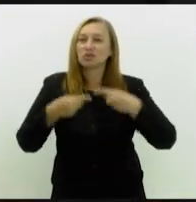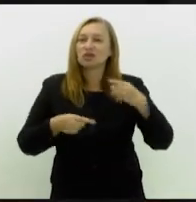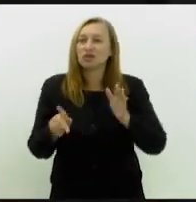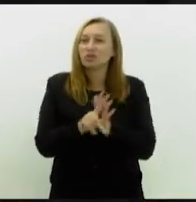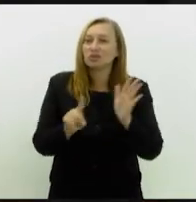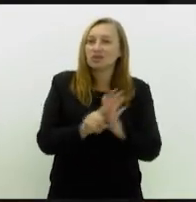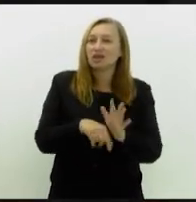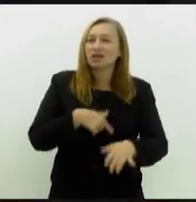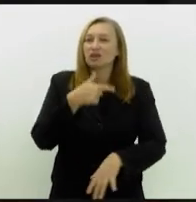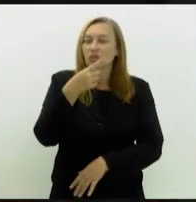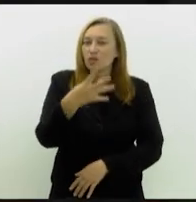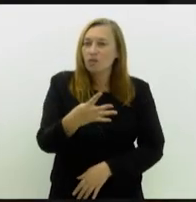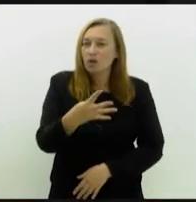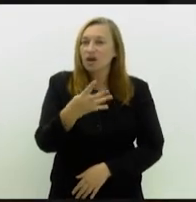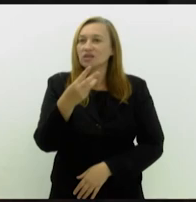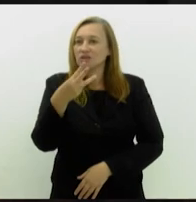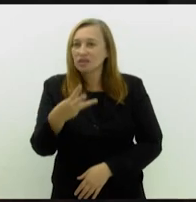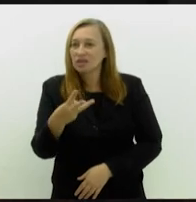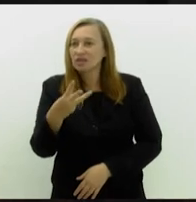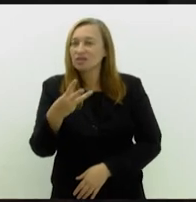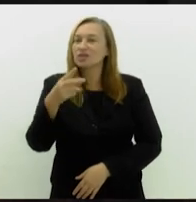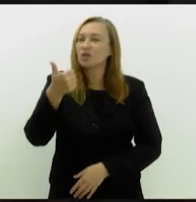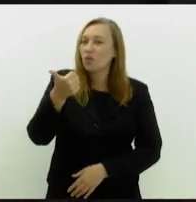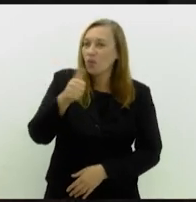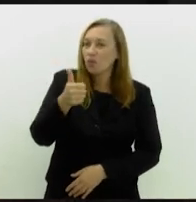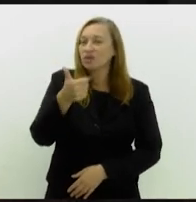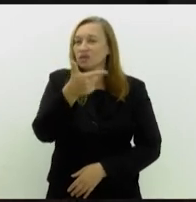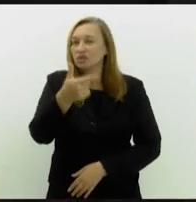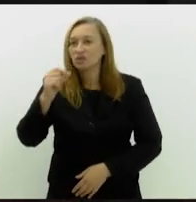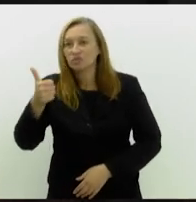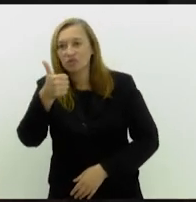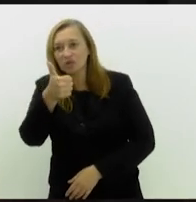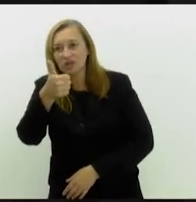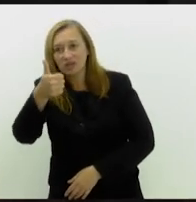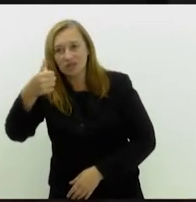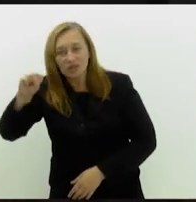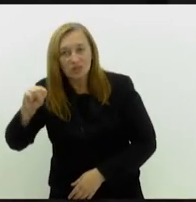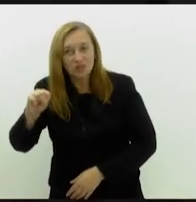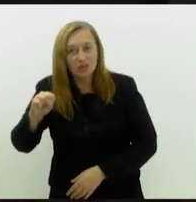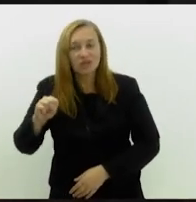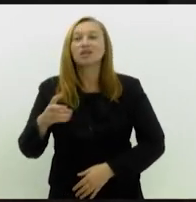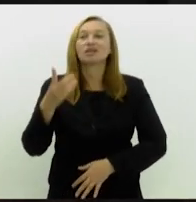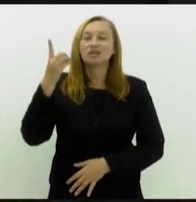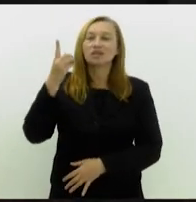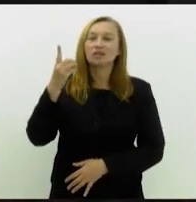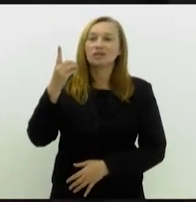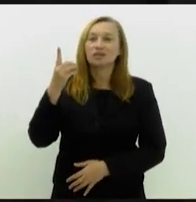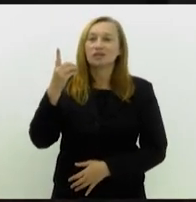projeto de lei número 431 de